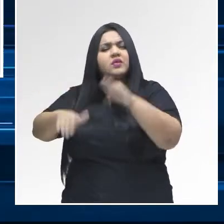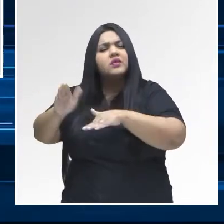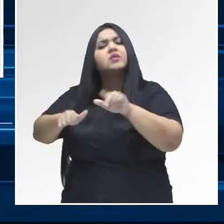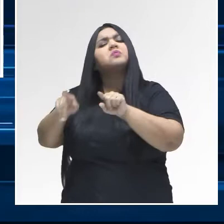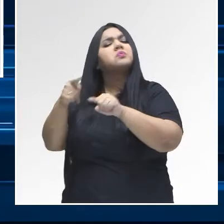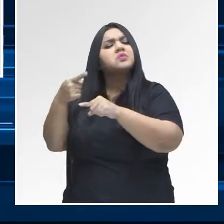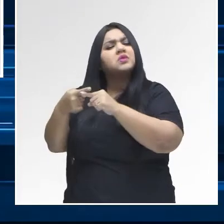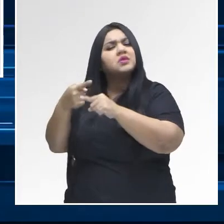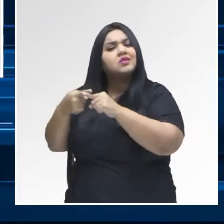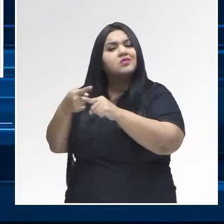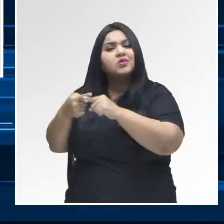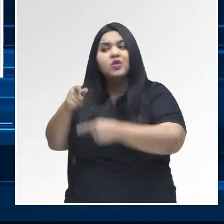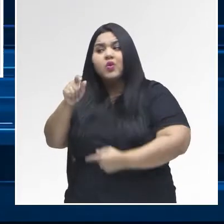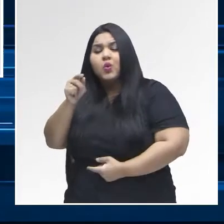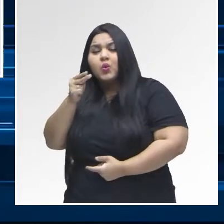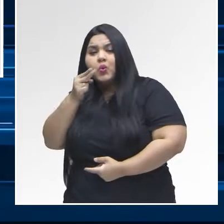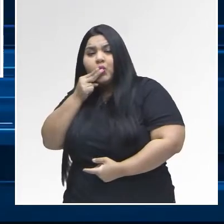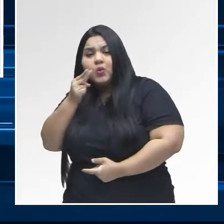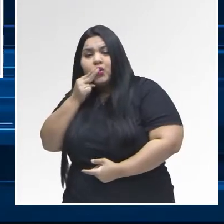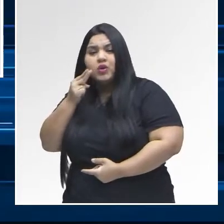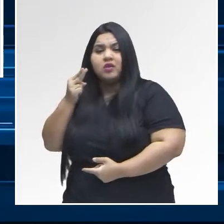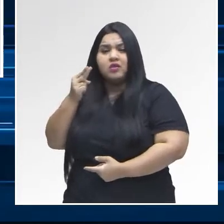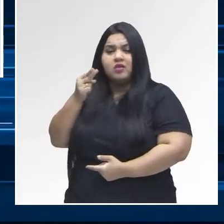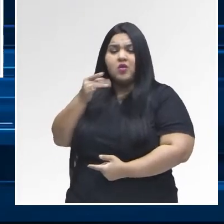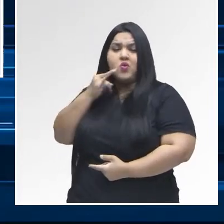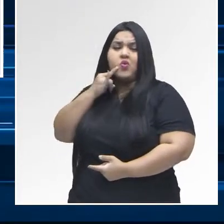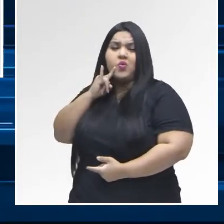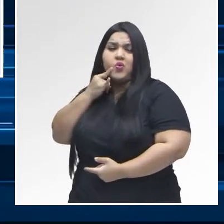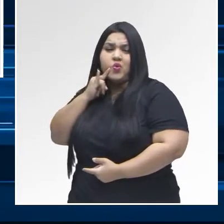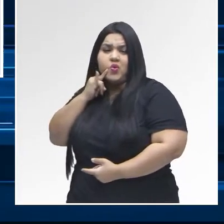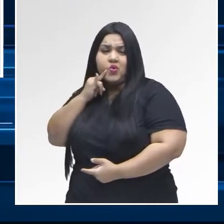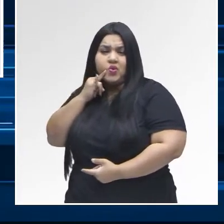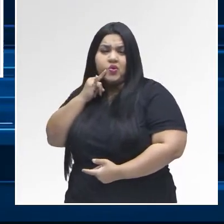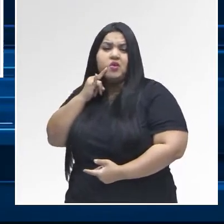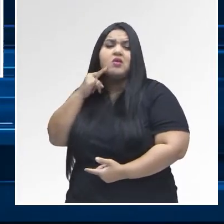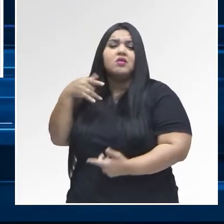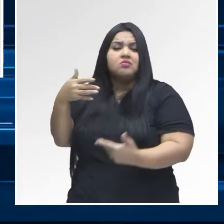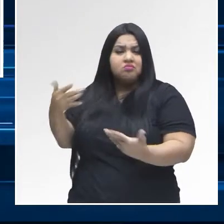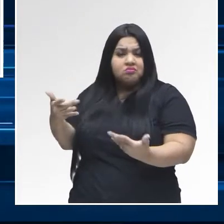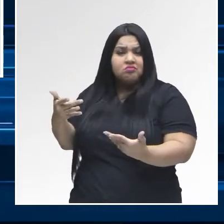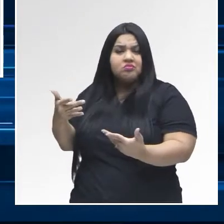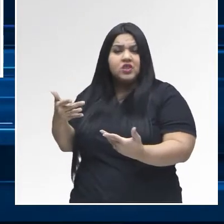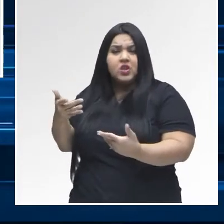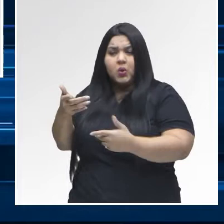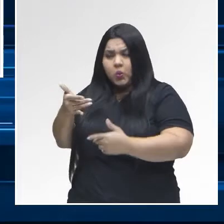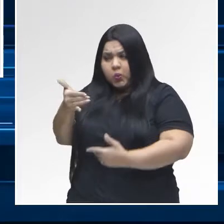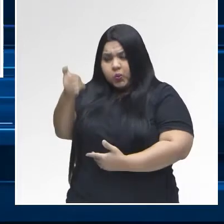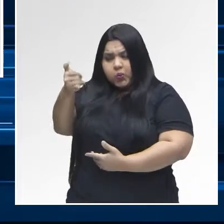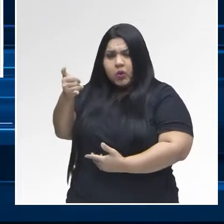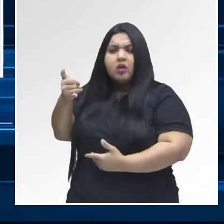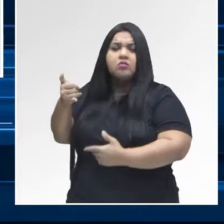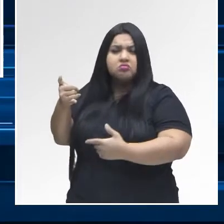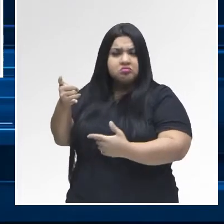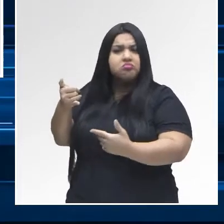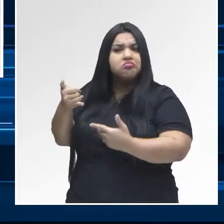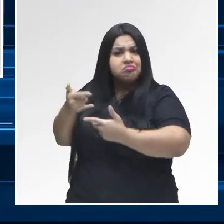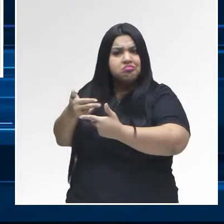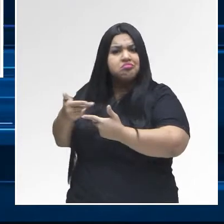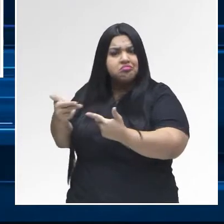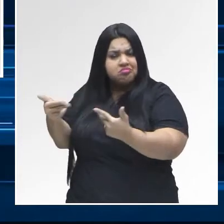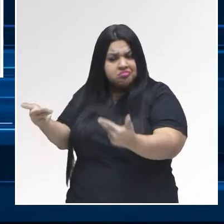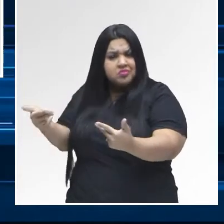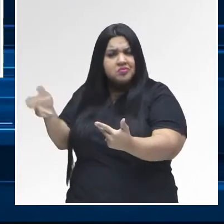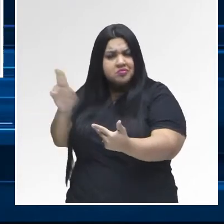quê? Tabaco, aguardente, né, que é similar à nossa cachaça, pólvora e armas de fogo. A pólvora que era